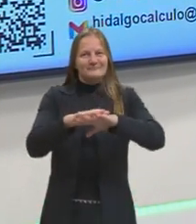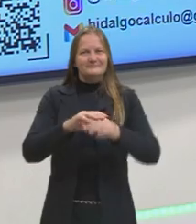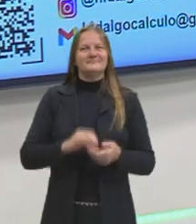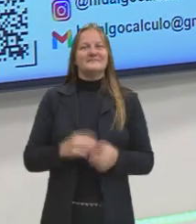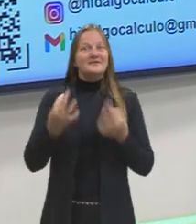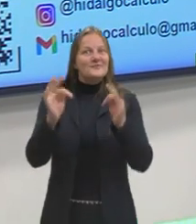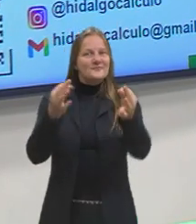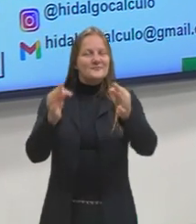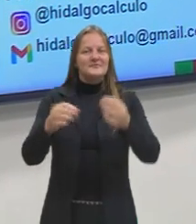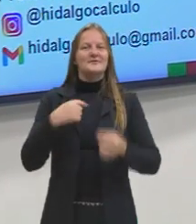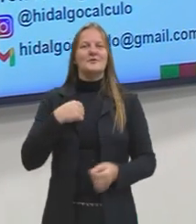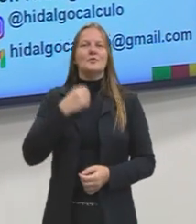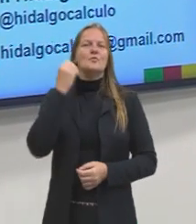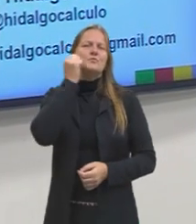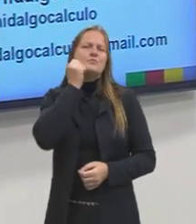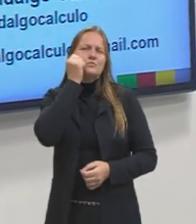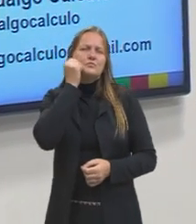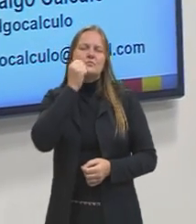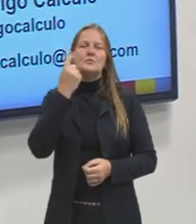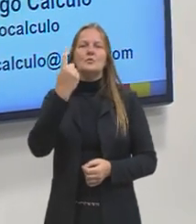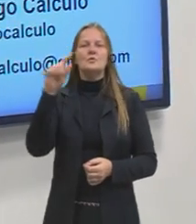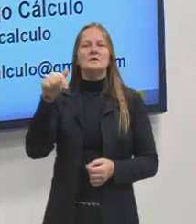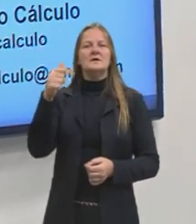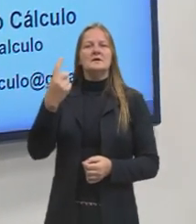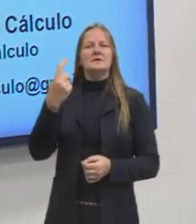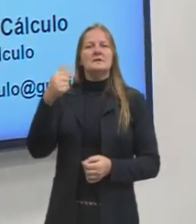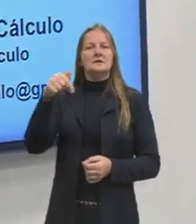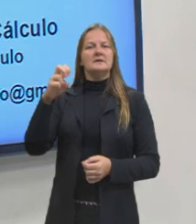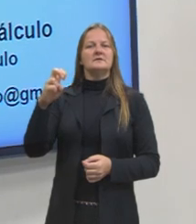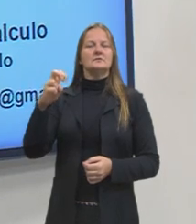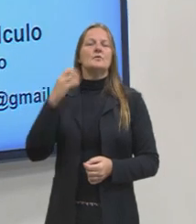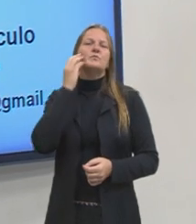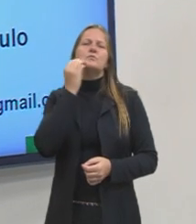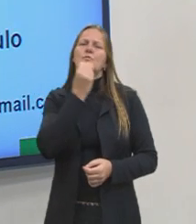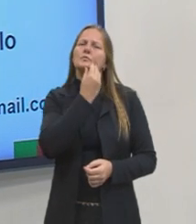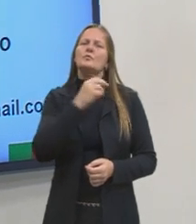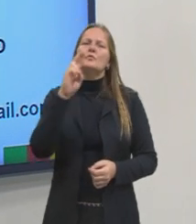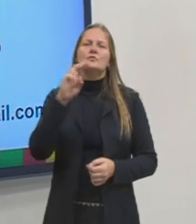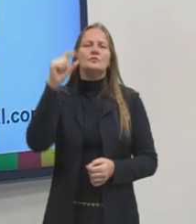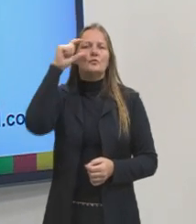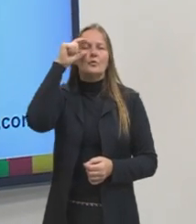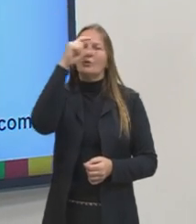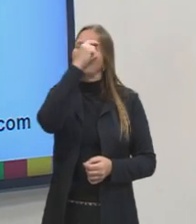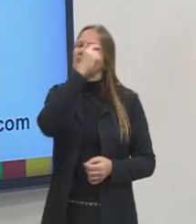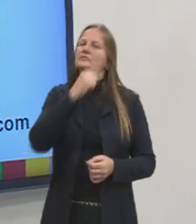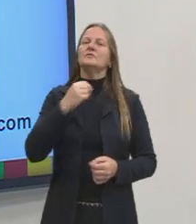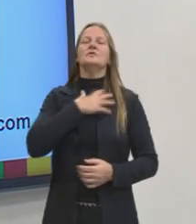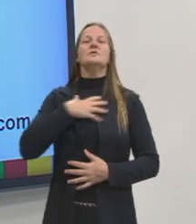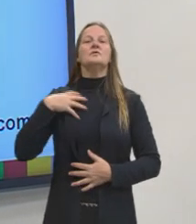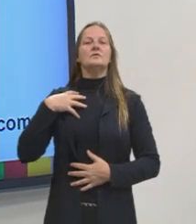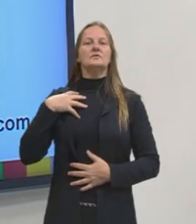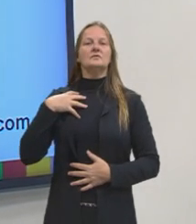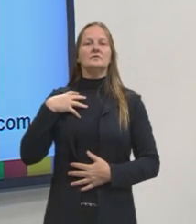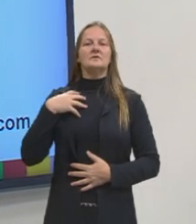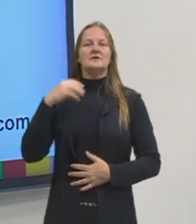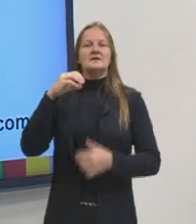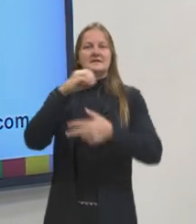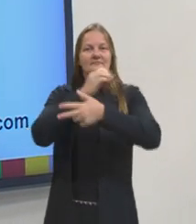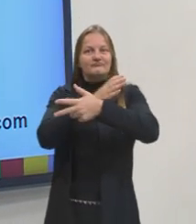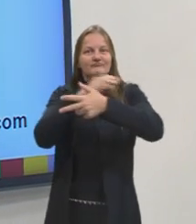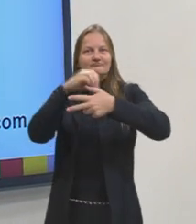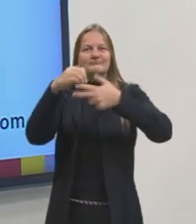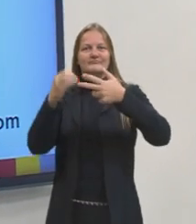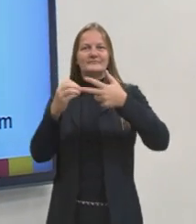eu sou negro tem 1,75 tem o barba uso óculos estou com a camiseta então do pré-enem Seduc